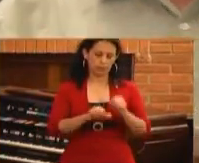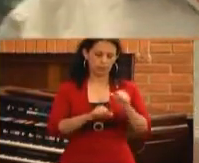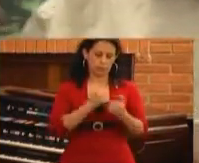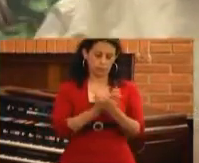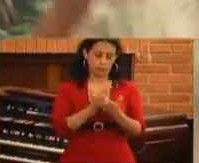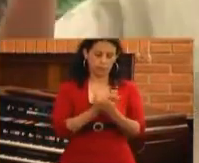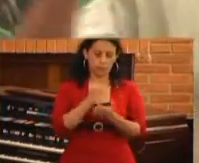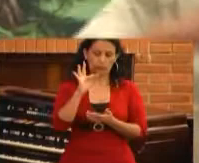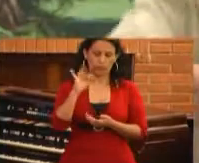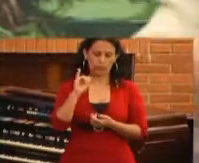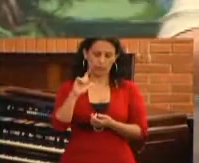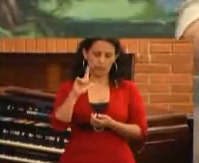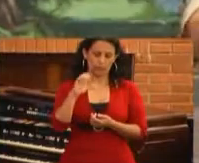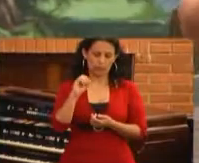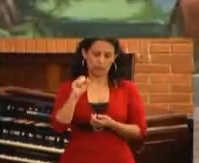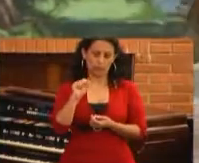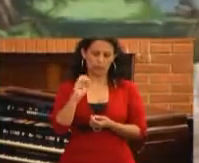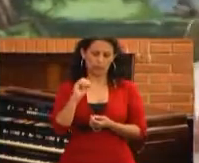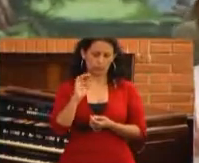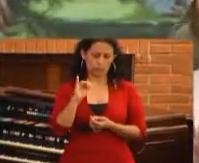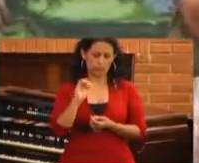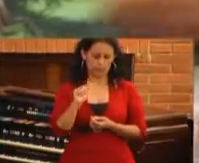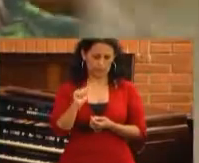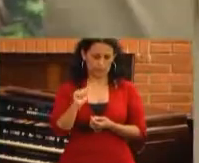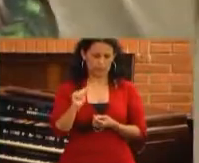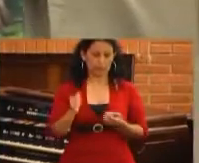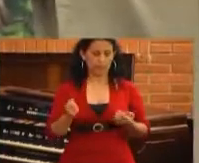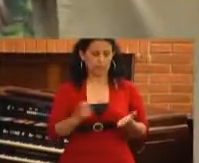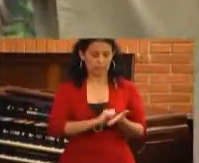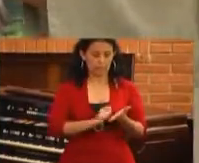Dawkins escreveu agora um livro que está sendo aí